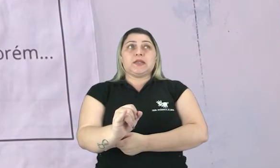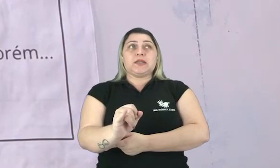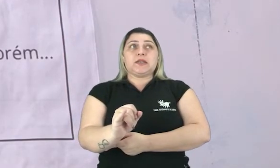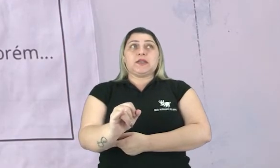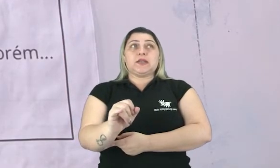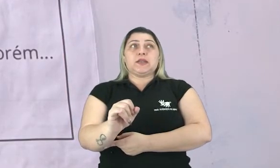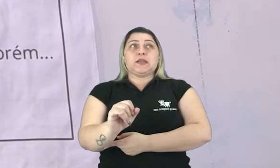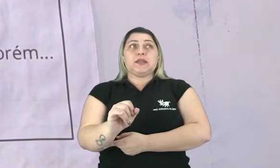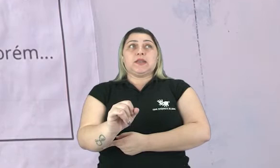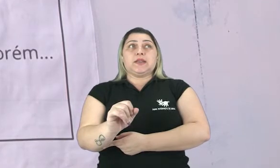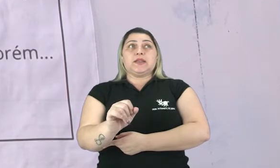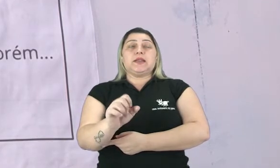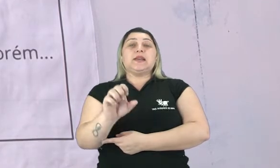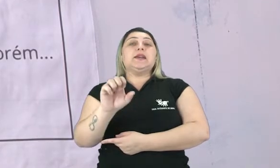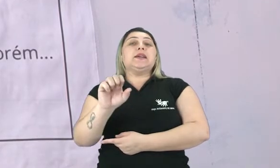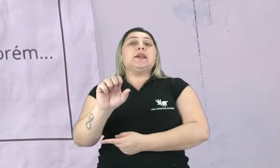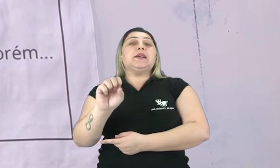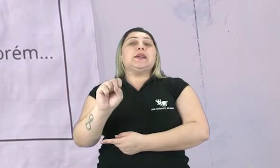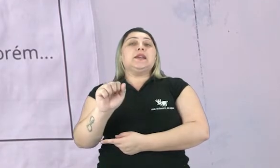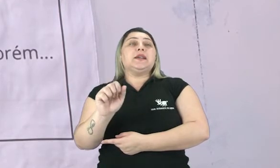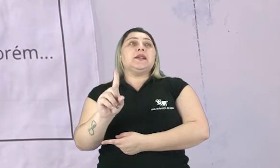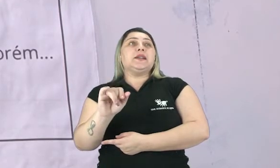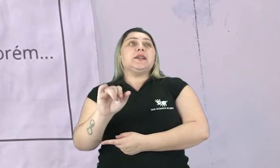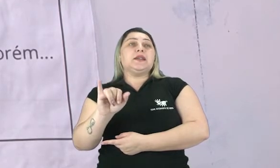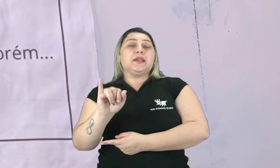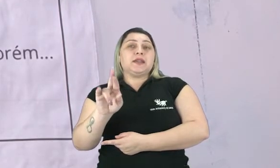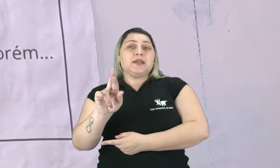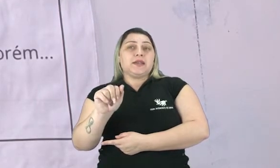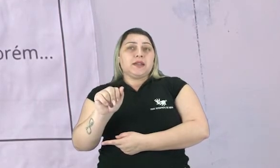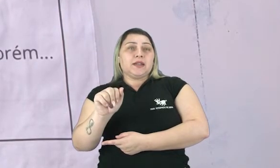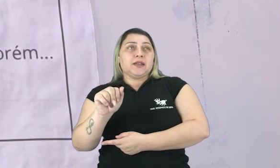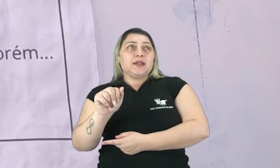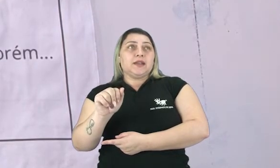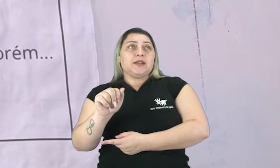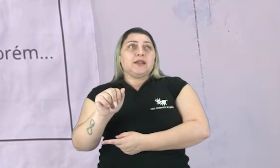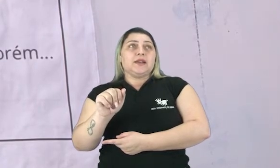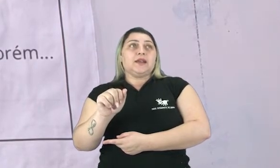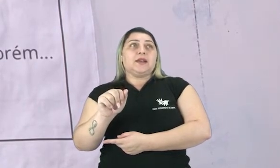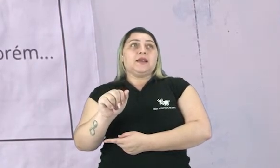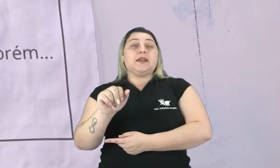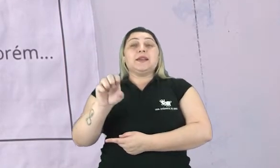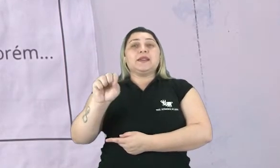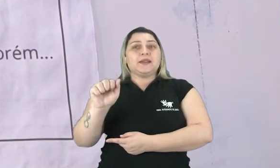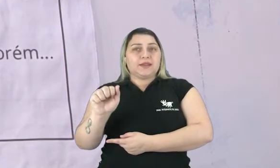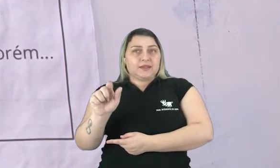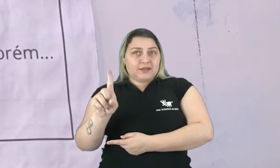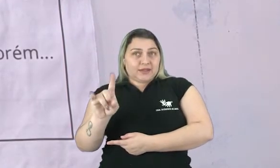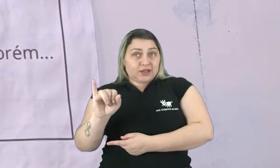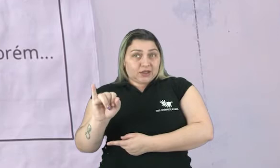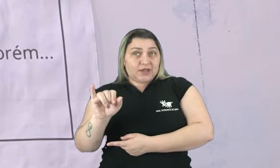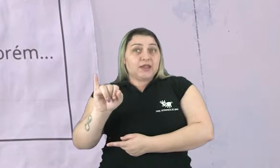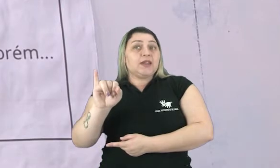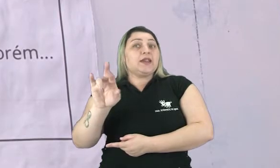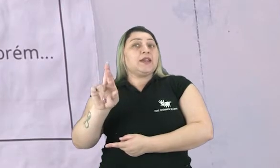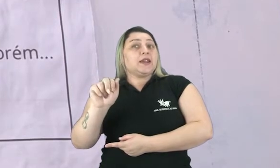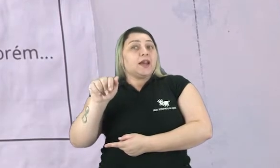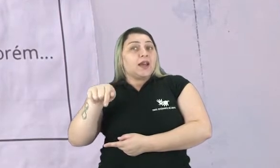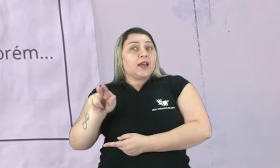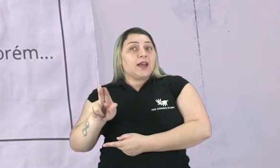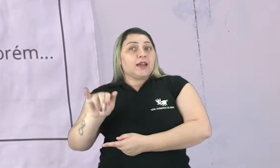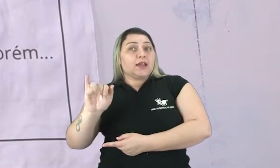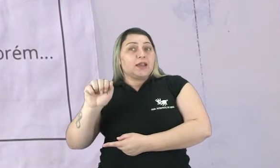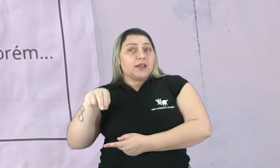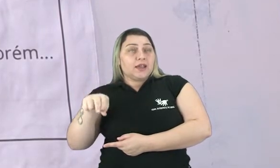Sadi é um iraquiano, e quando Sadi, mas se, olha só, Sadi é um iraquiano, essa é a